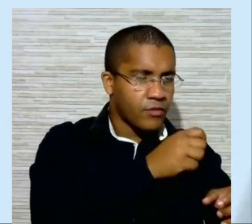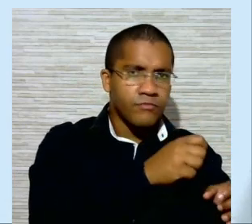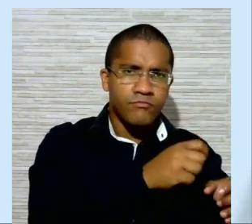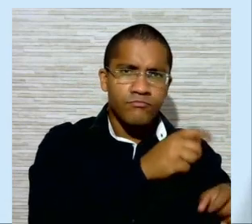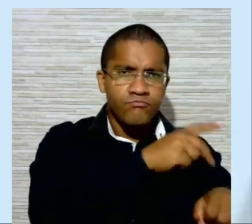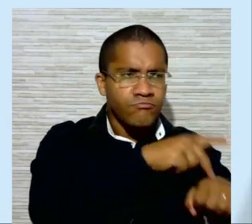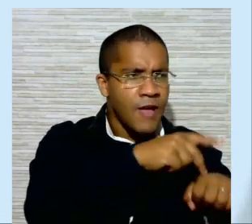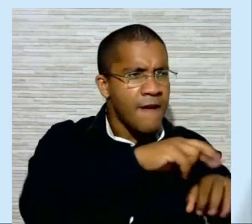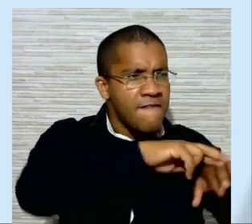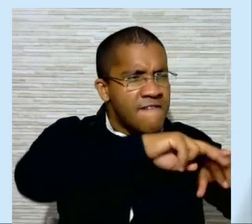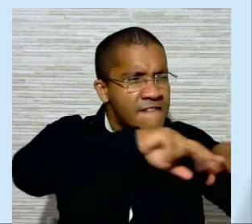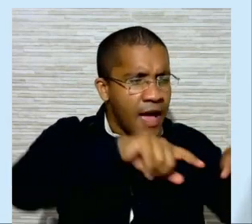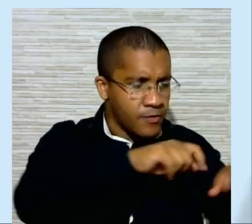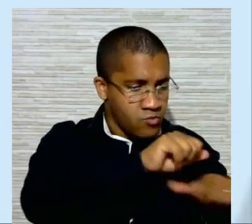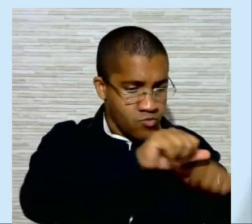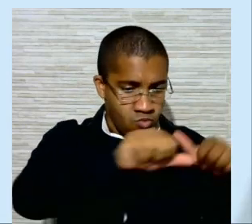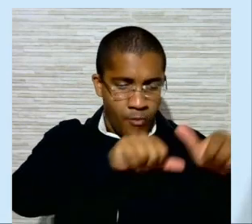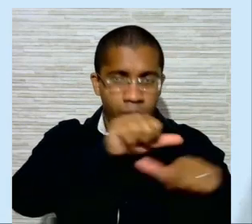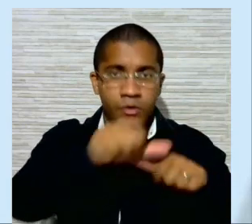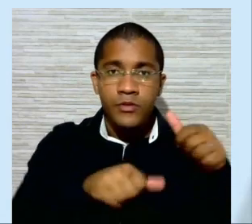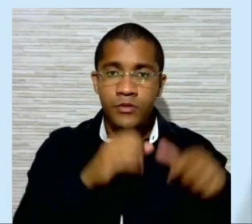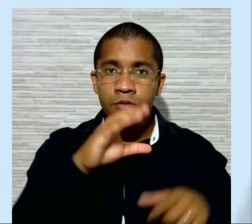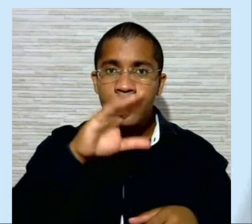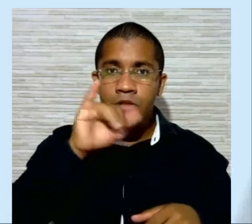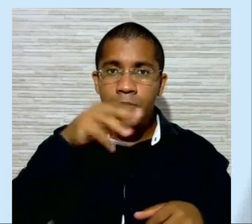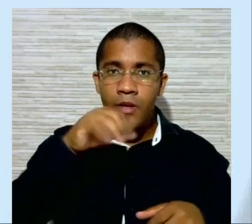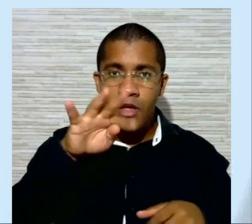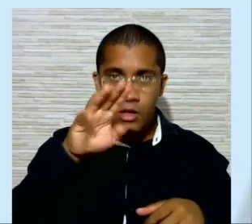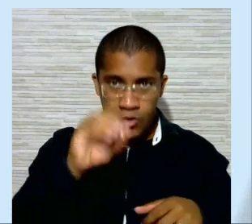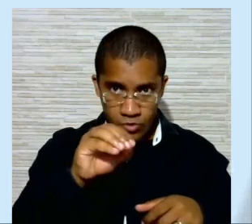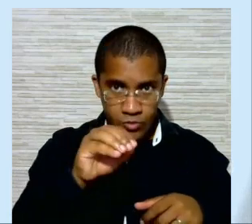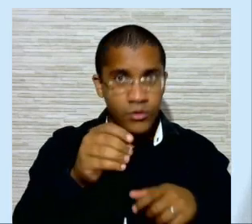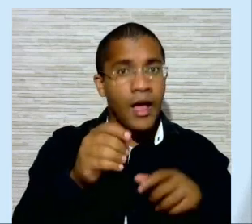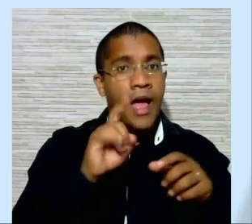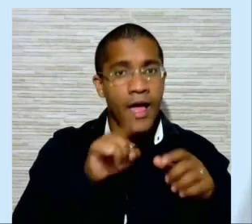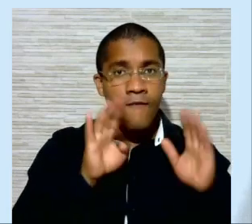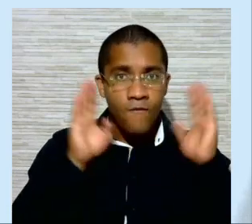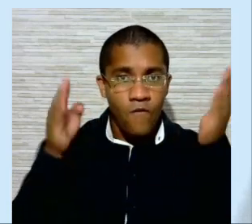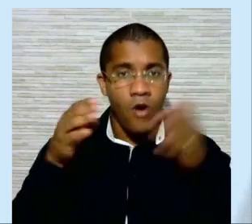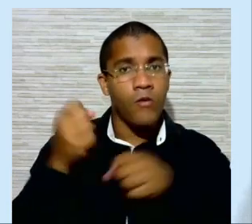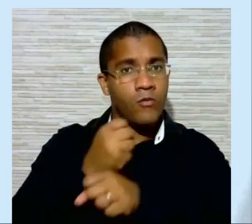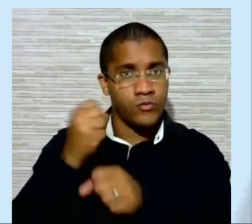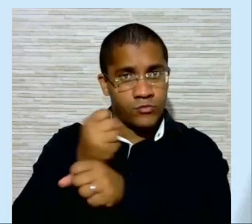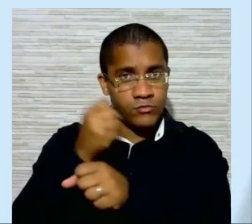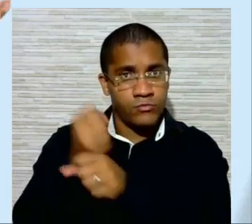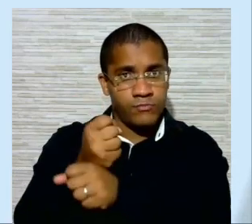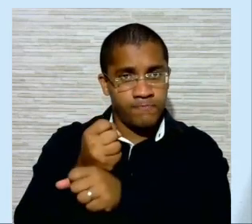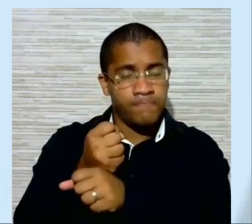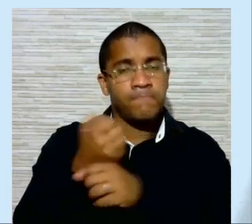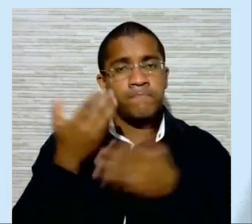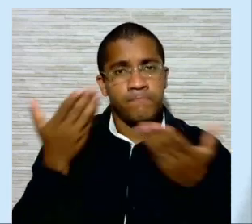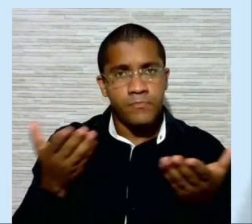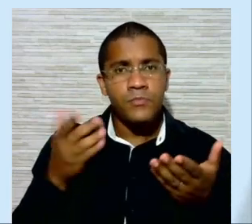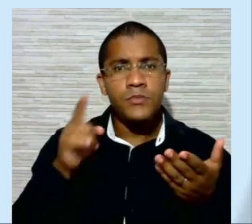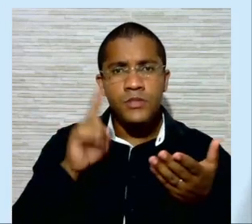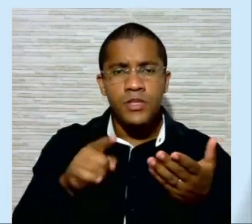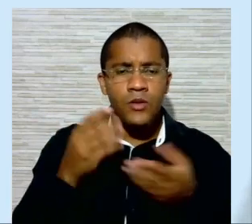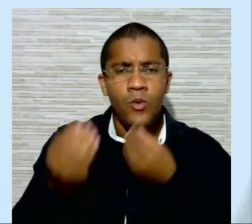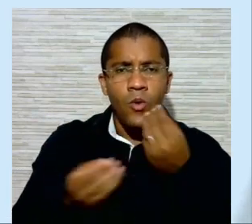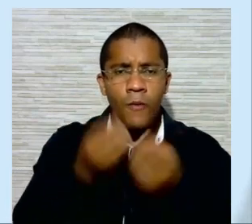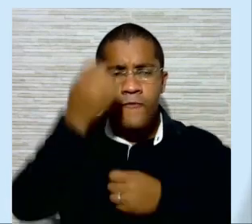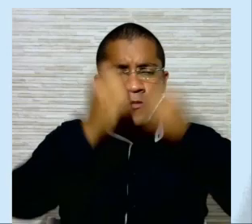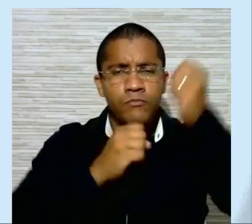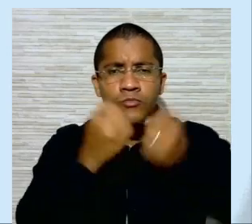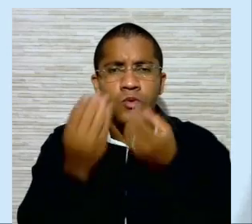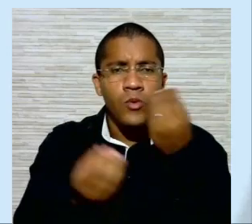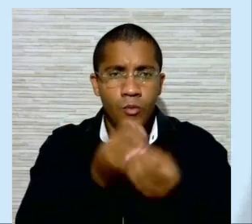transforma no cimento, você está dentro da indústria voltada para a construção civil. Então a gente vai ver e entender um pouquinho como essa indústria